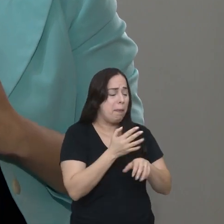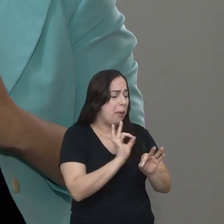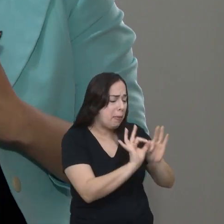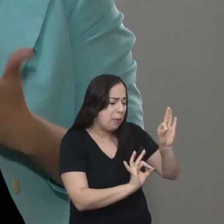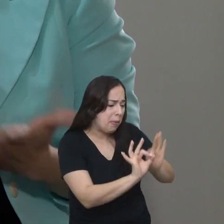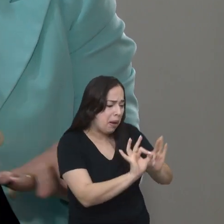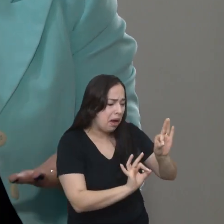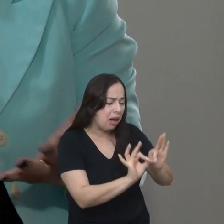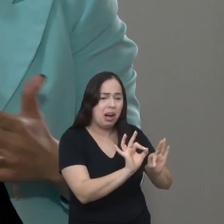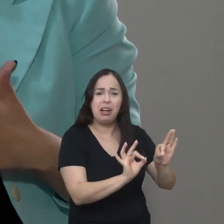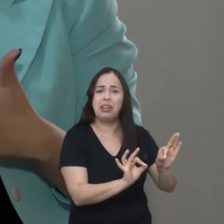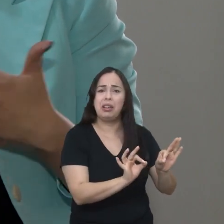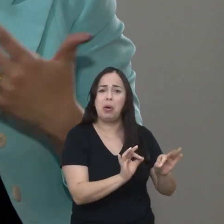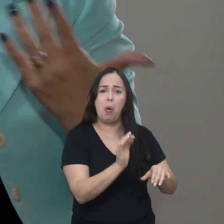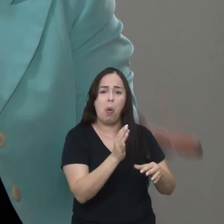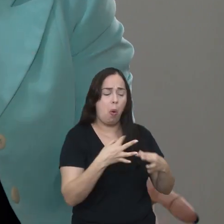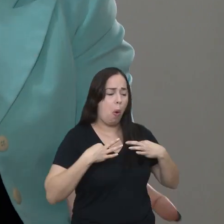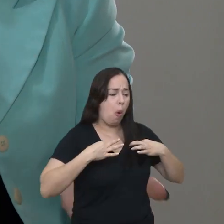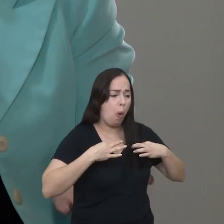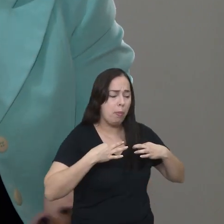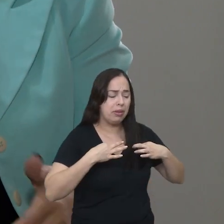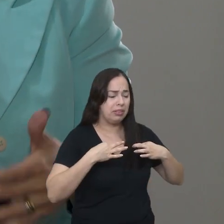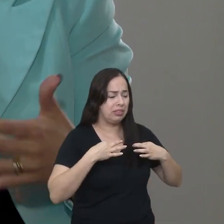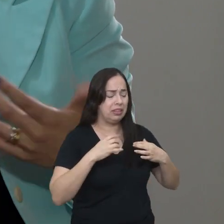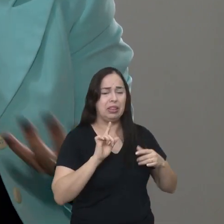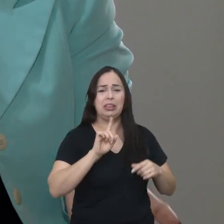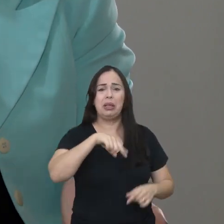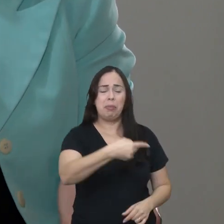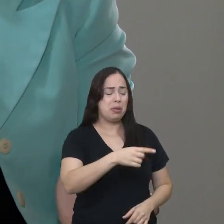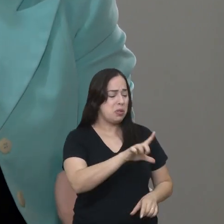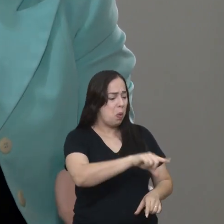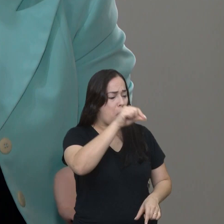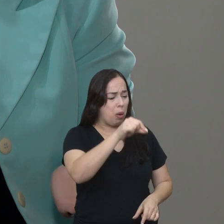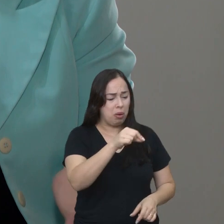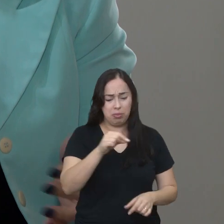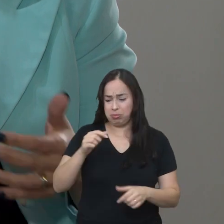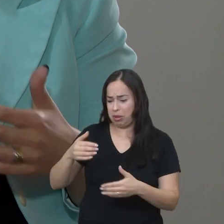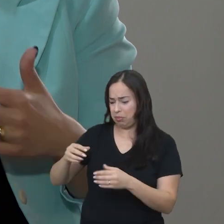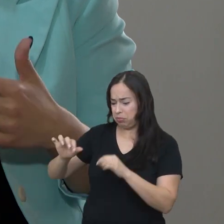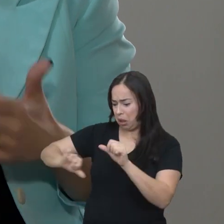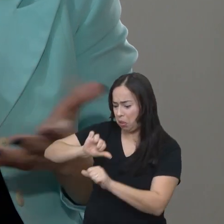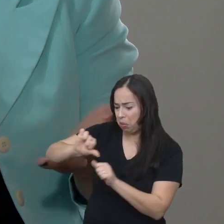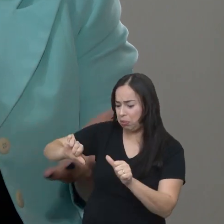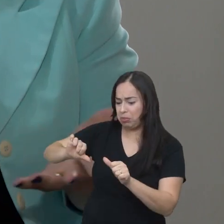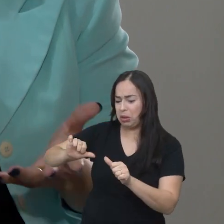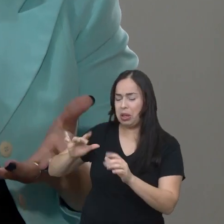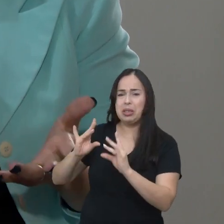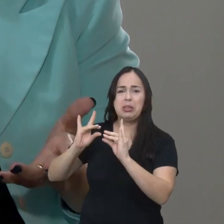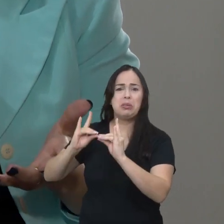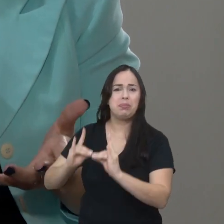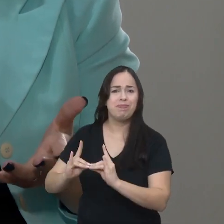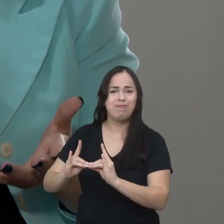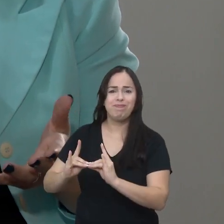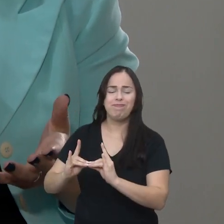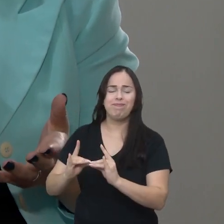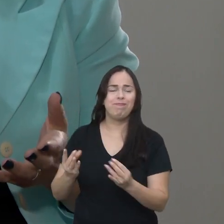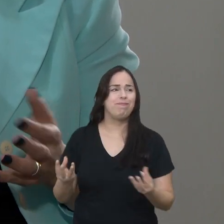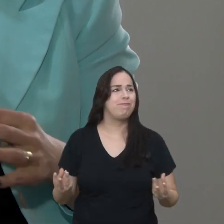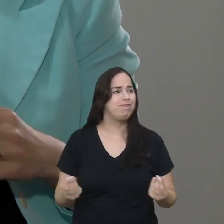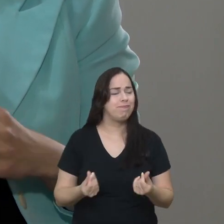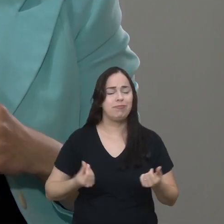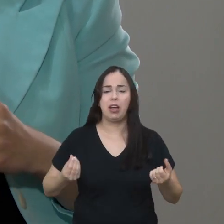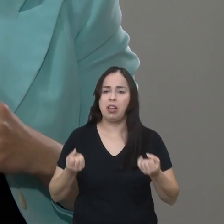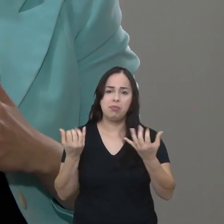e eu abrir aquela mala que eu tinha preparado com todo carinho para eu trazer meu filho para casa para escolher uma roupa para enterrar ele